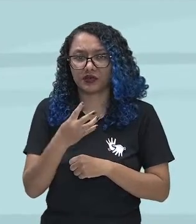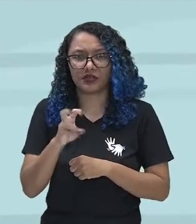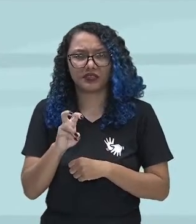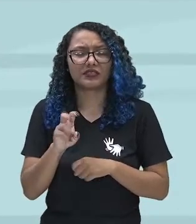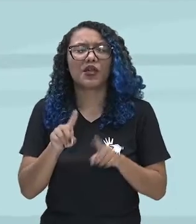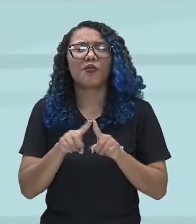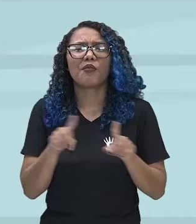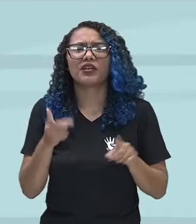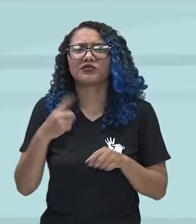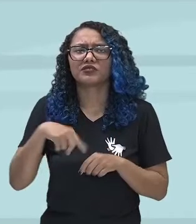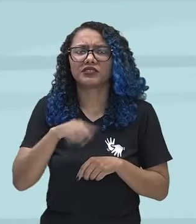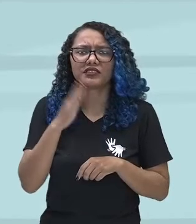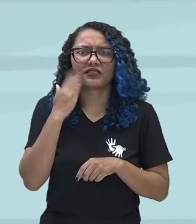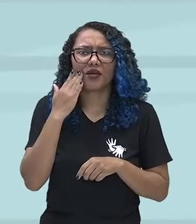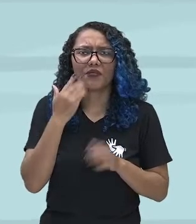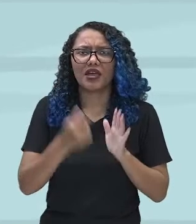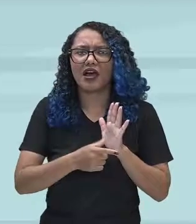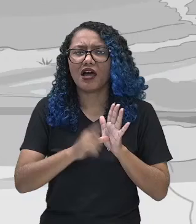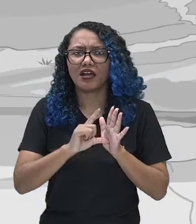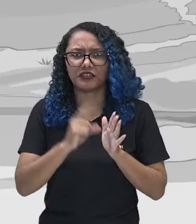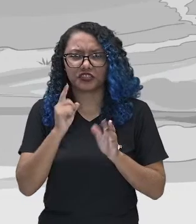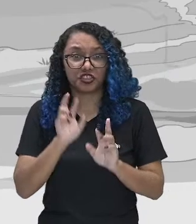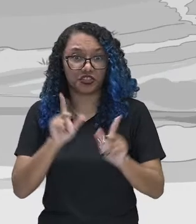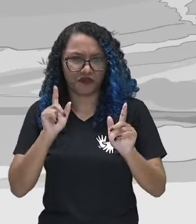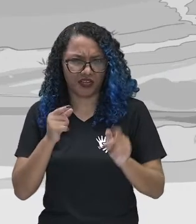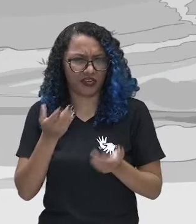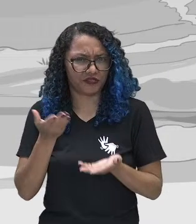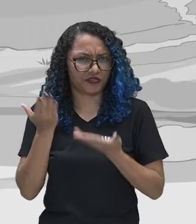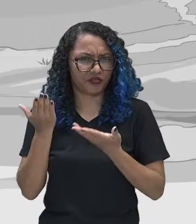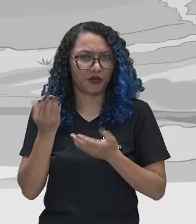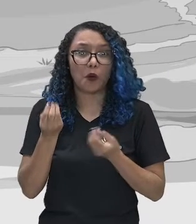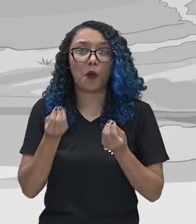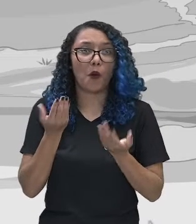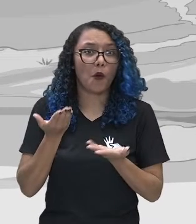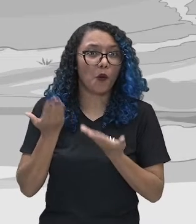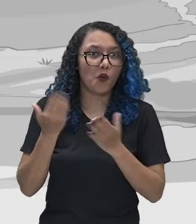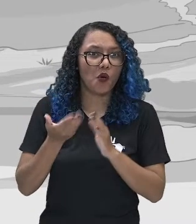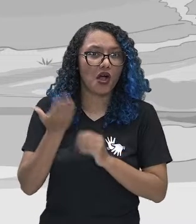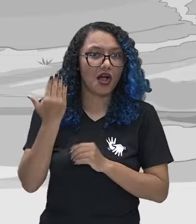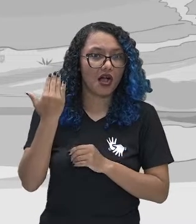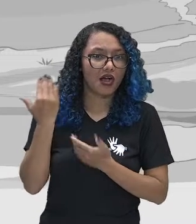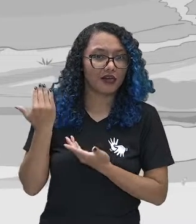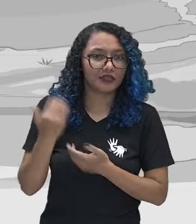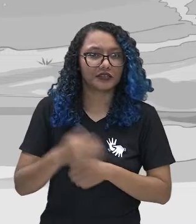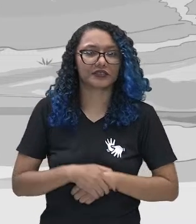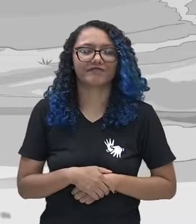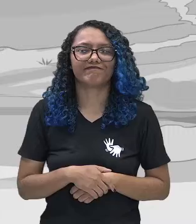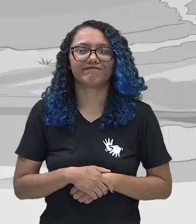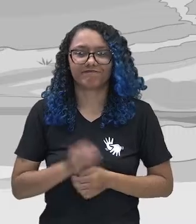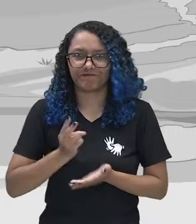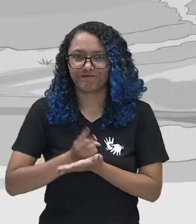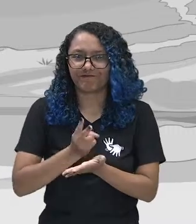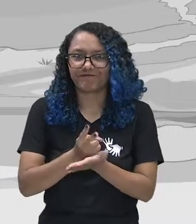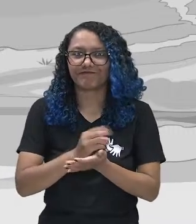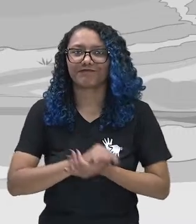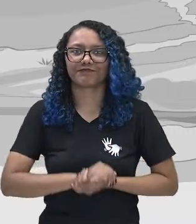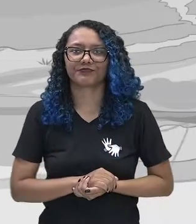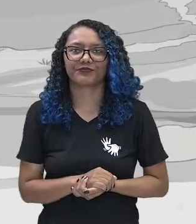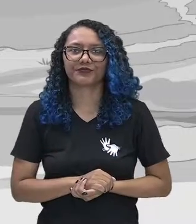aqui nem sempre foi assim? Olha só, incrível, né? Agora vamos continuar nessa jornada?